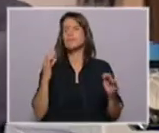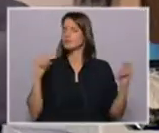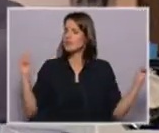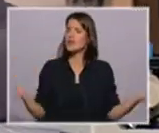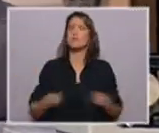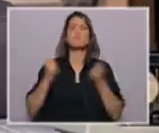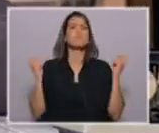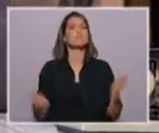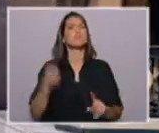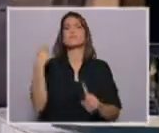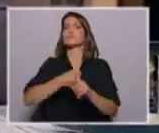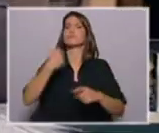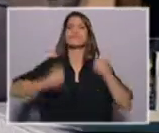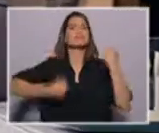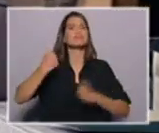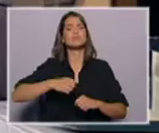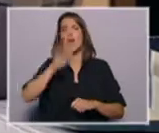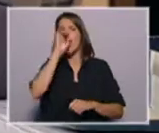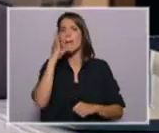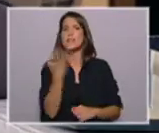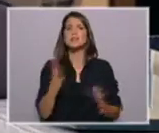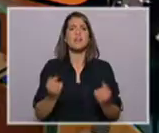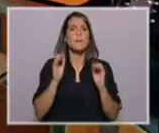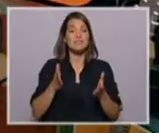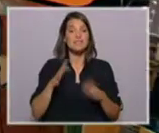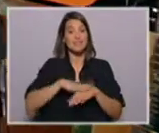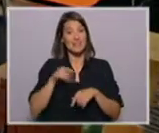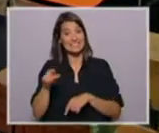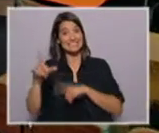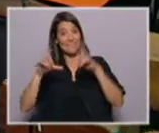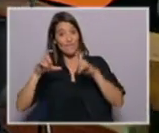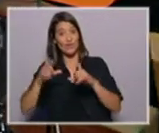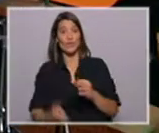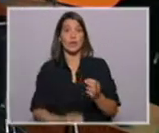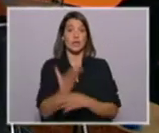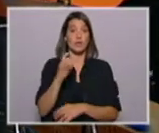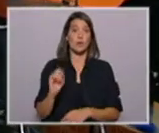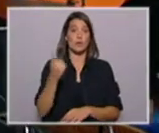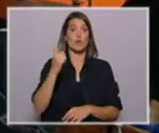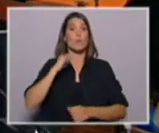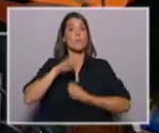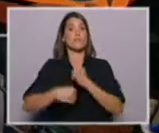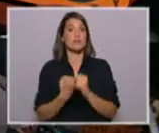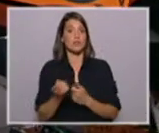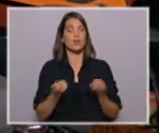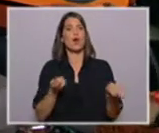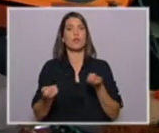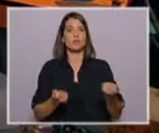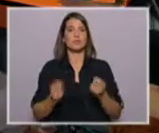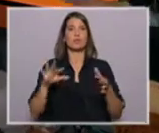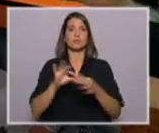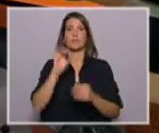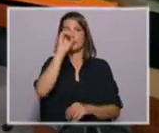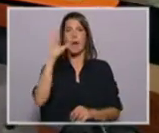nosso planeta. É nessa altura também, e graças muito a essa fotografia, que nascem os primeiros movimentos organizados